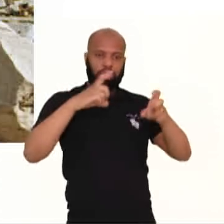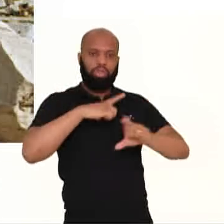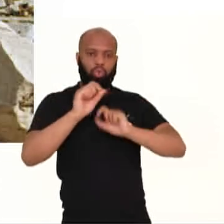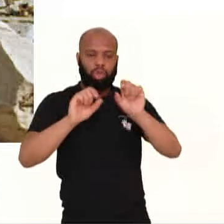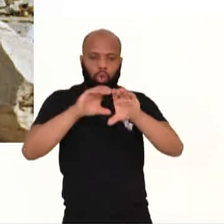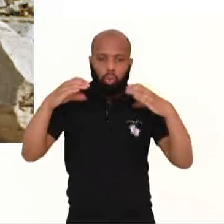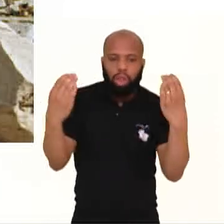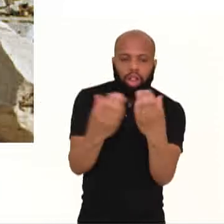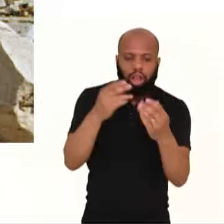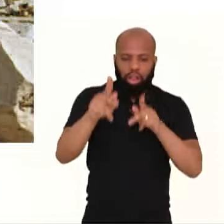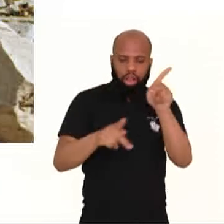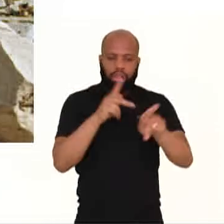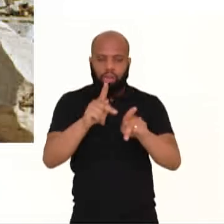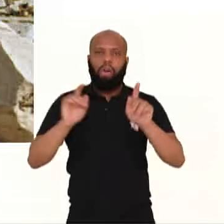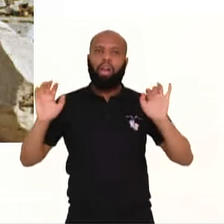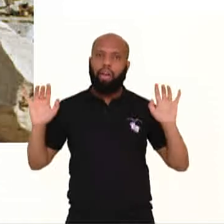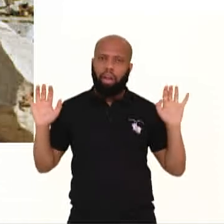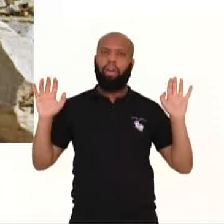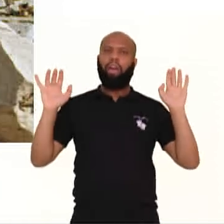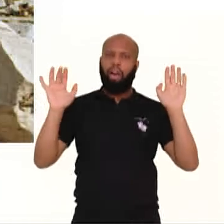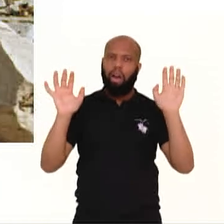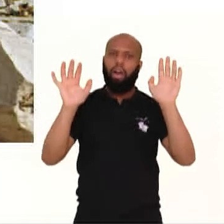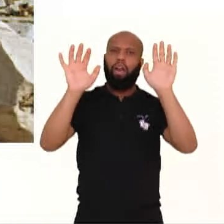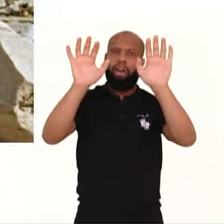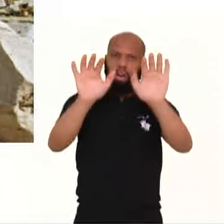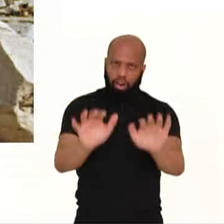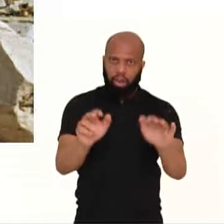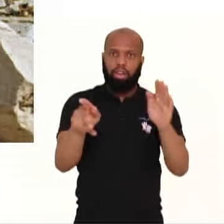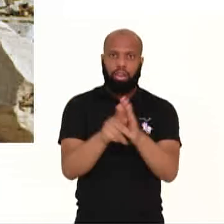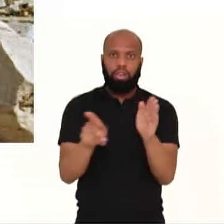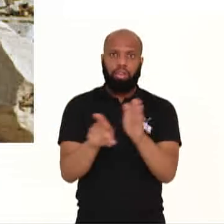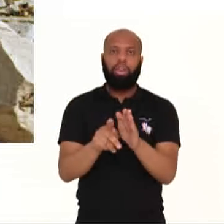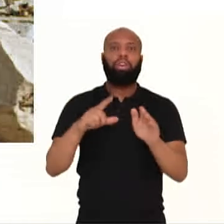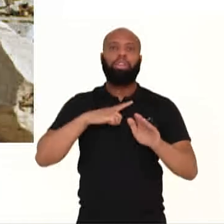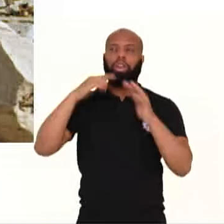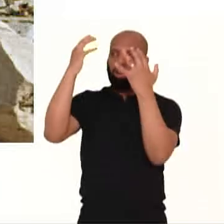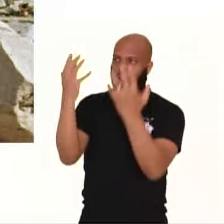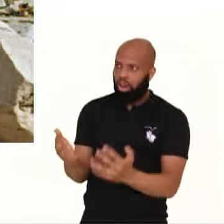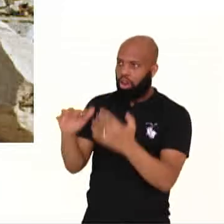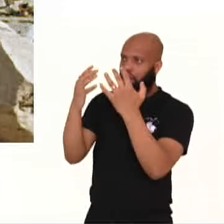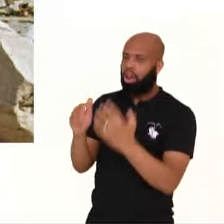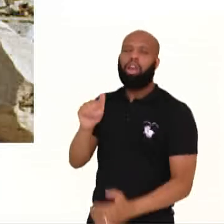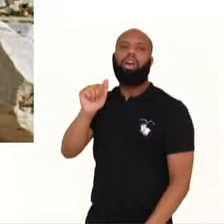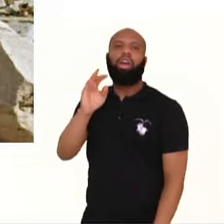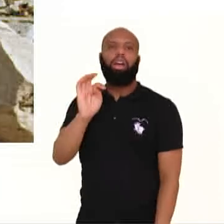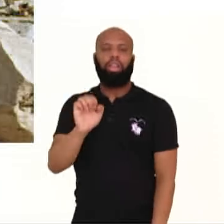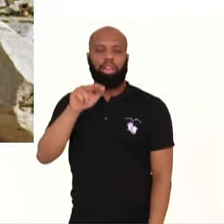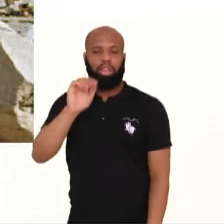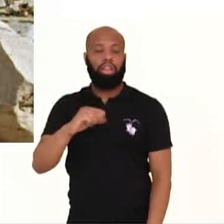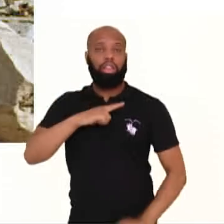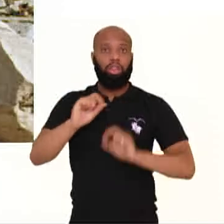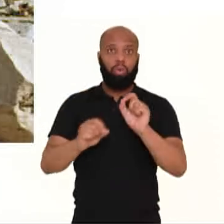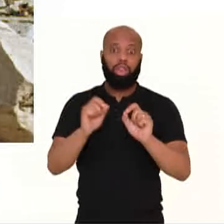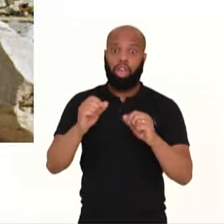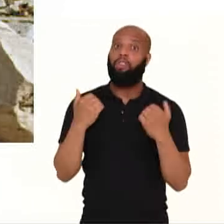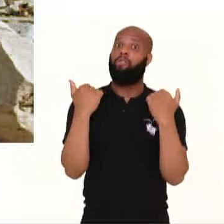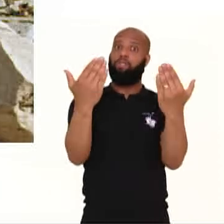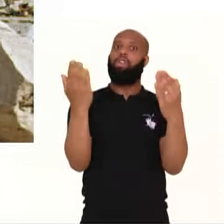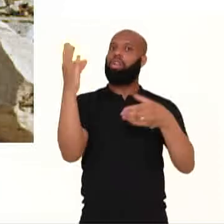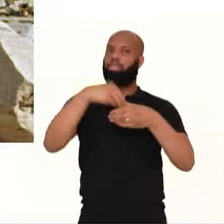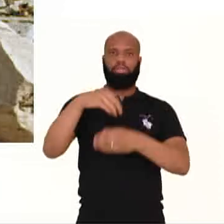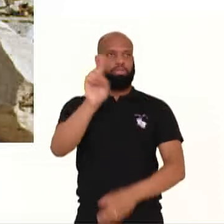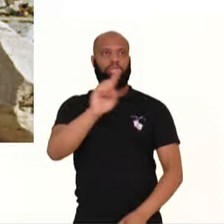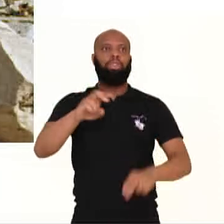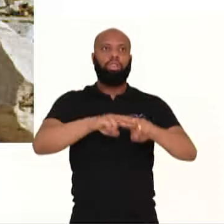o povo, quando se reunia para celebrações religiosas, em honra a Palas Atena, se reuniam do lado de fora. Por isso